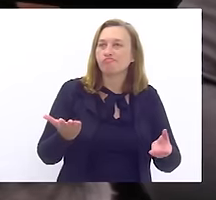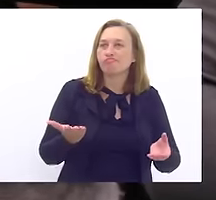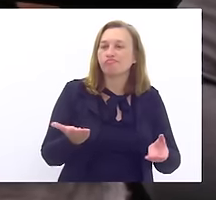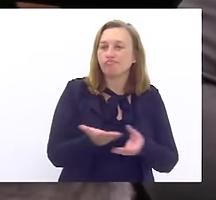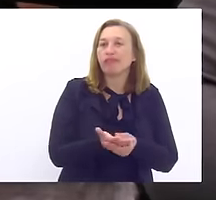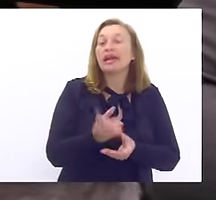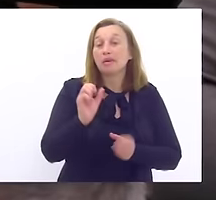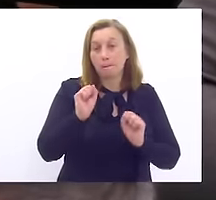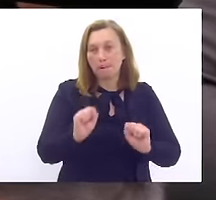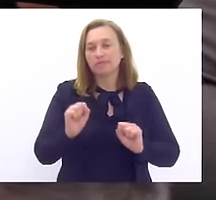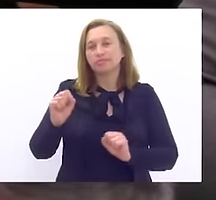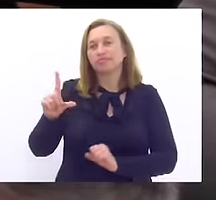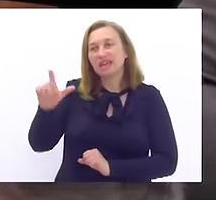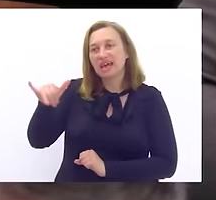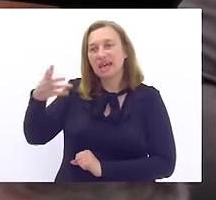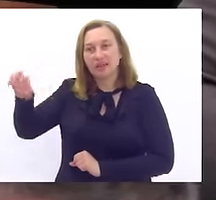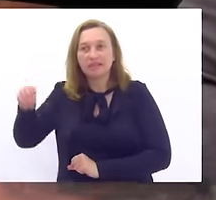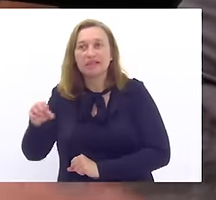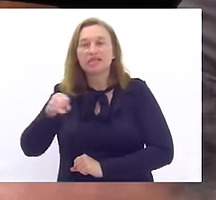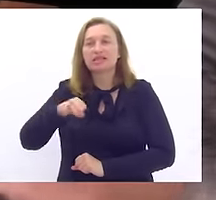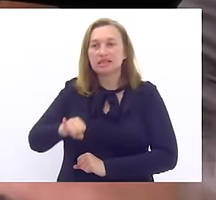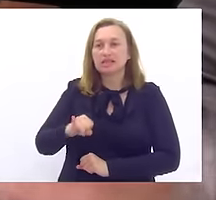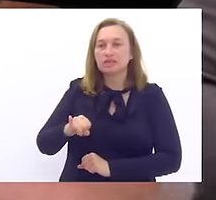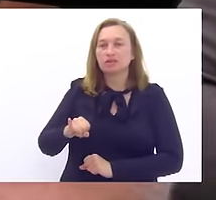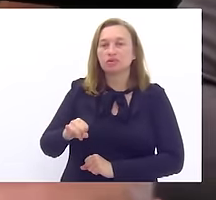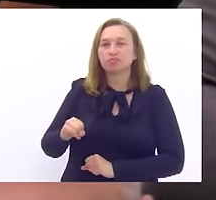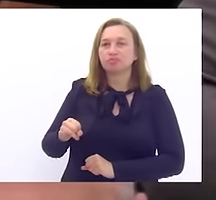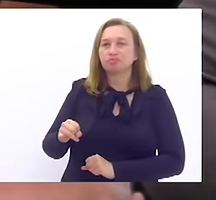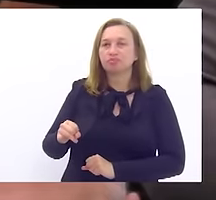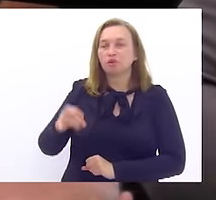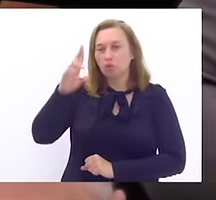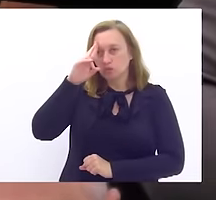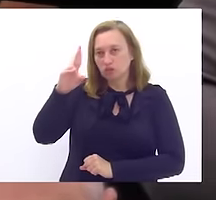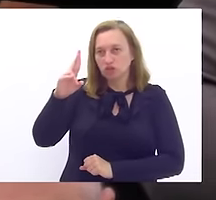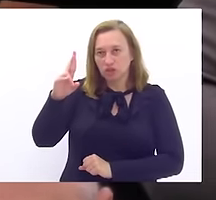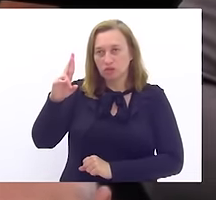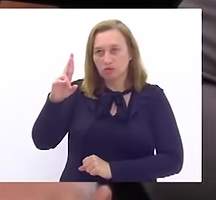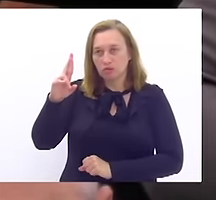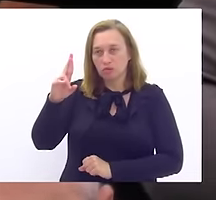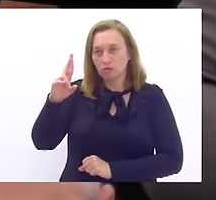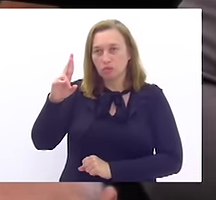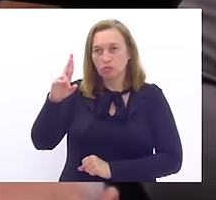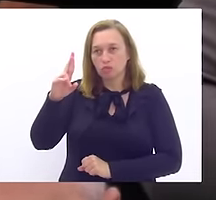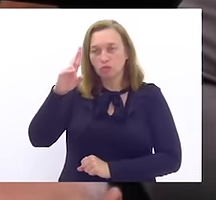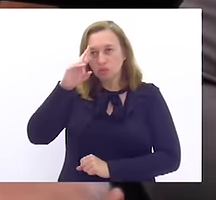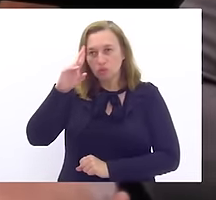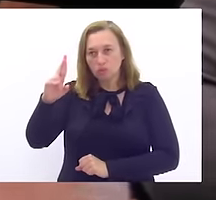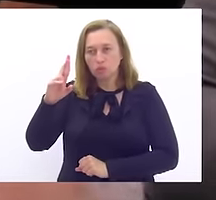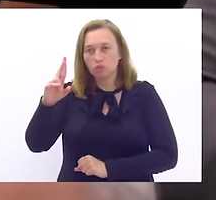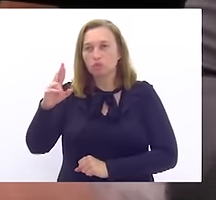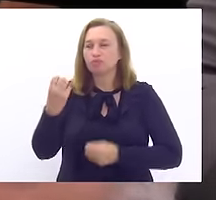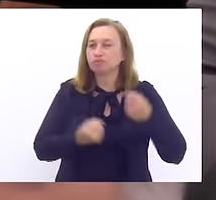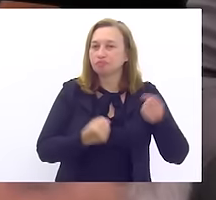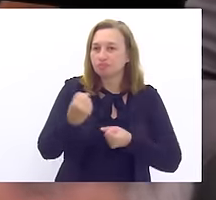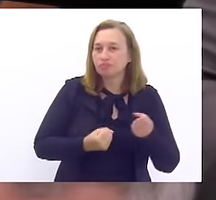a leilão para saber se o ex-proprietário Foi notificado quanto a quanto a existência do veículo no pátio enfim é todo